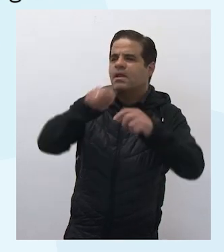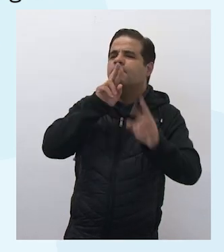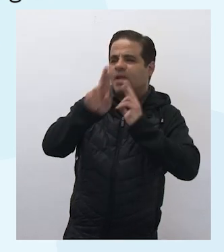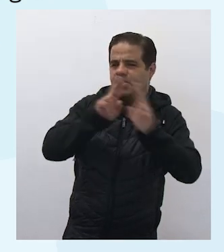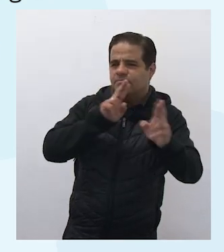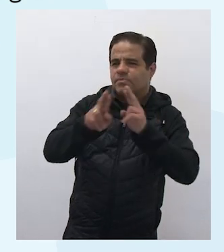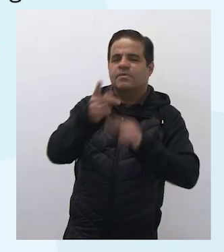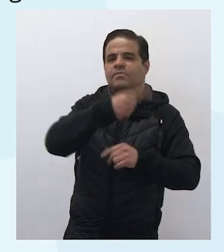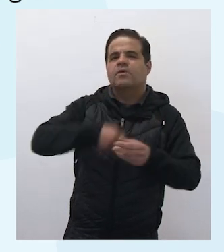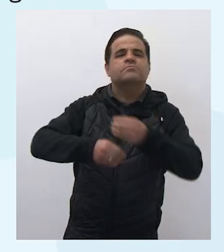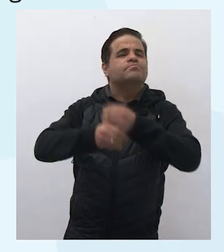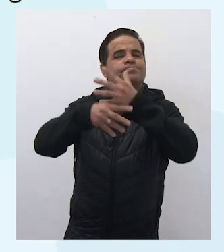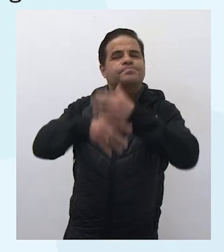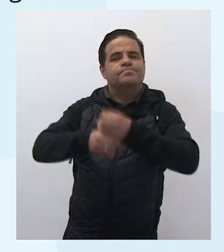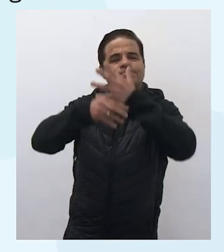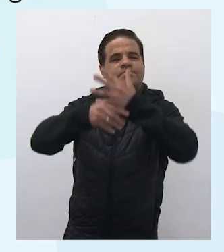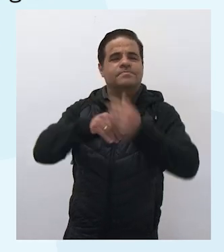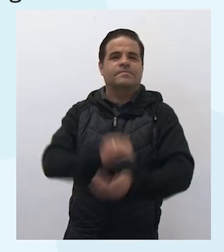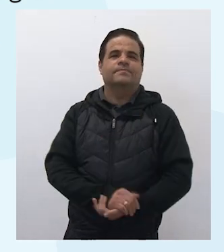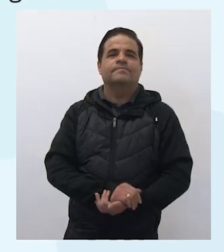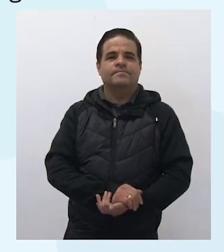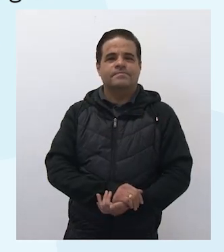responder no nosso chat.